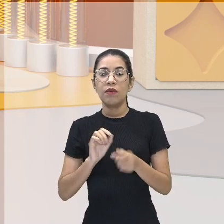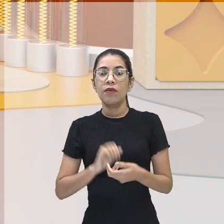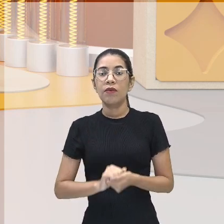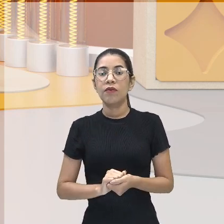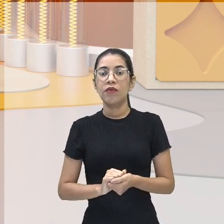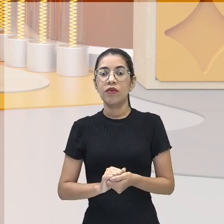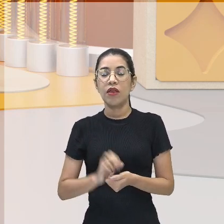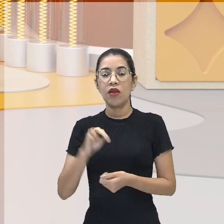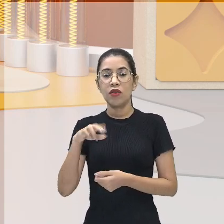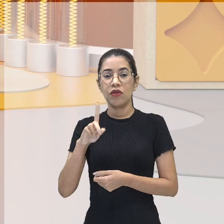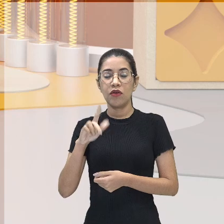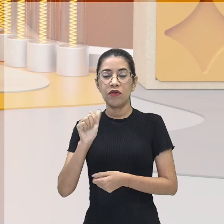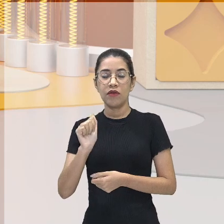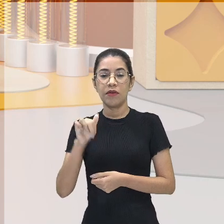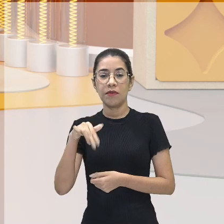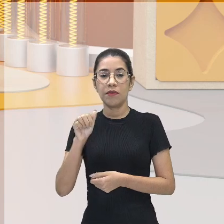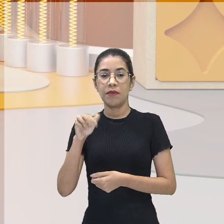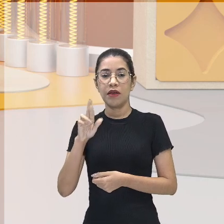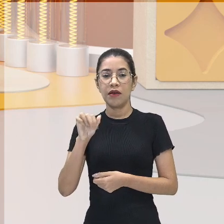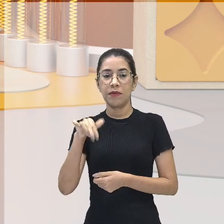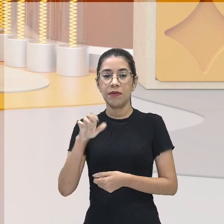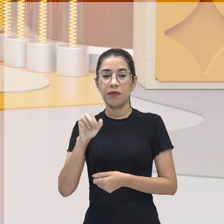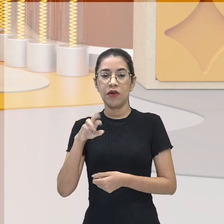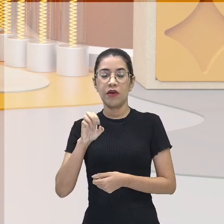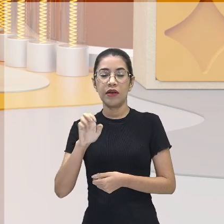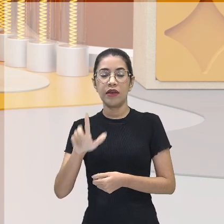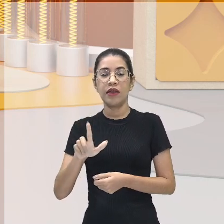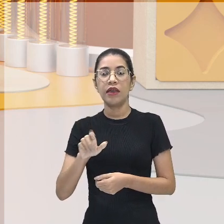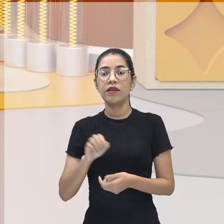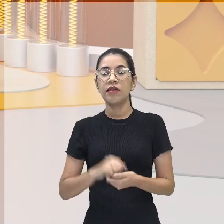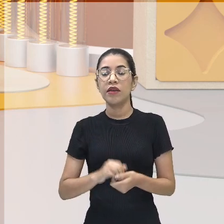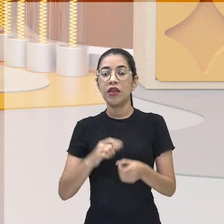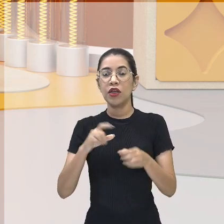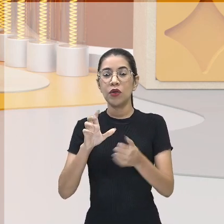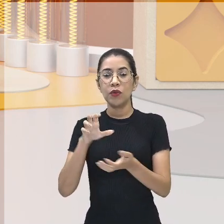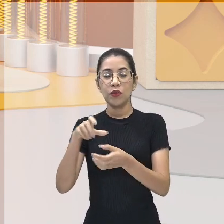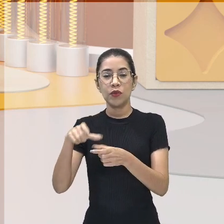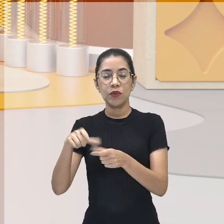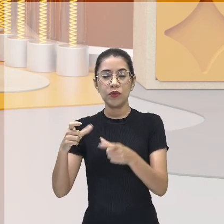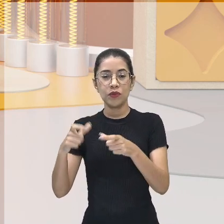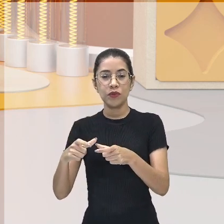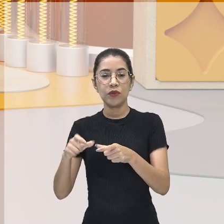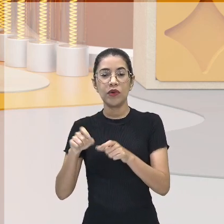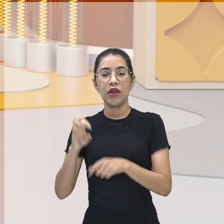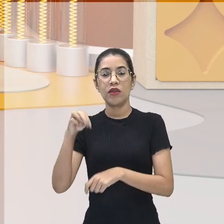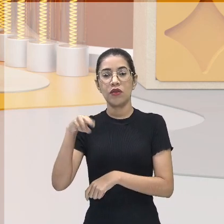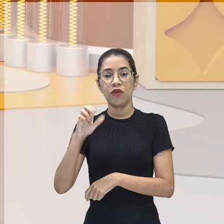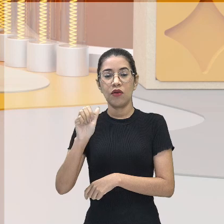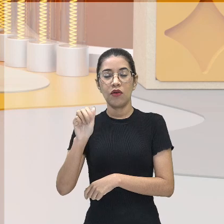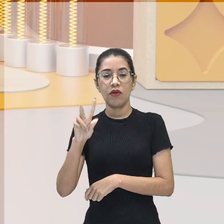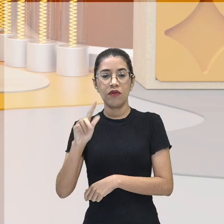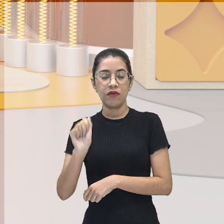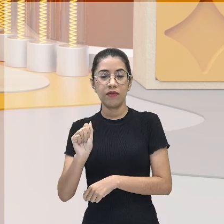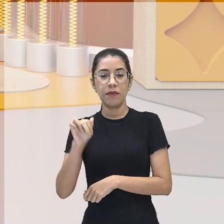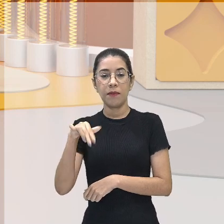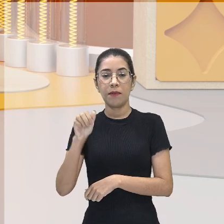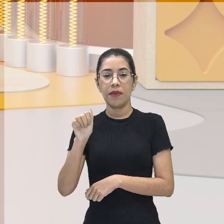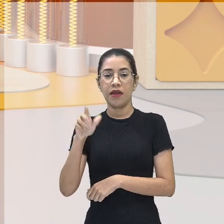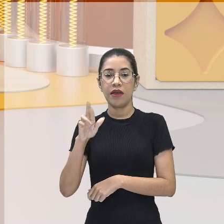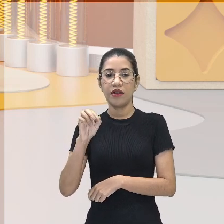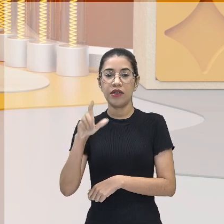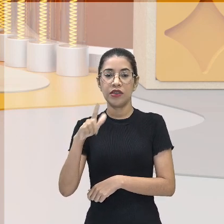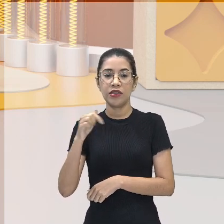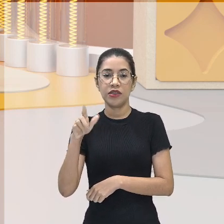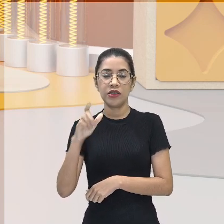de Nova Mamoré e o distrito, aí a gente observa Nova Marechal Rondon, apenas para a gente compreender melhor essa